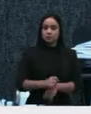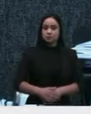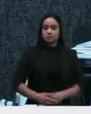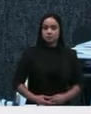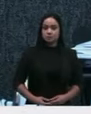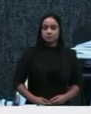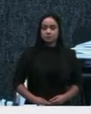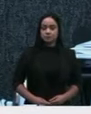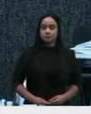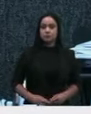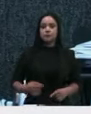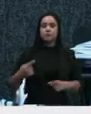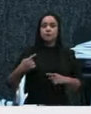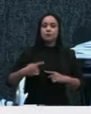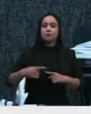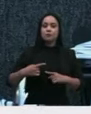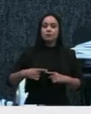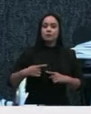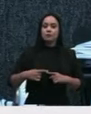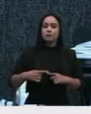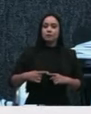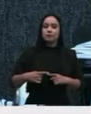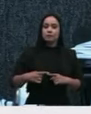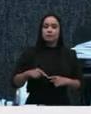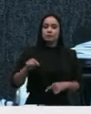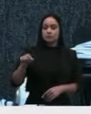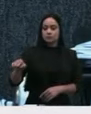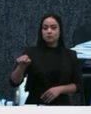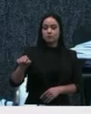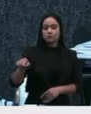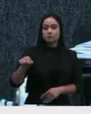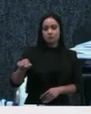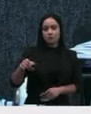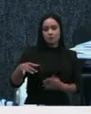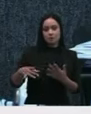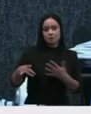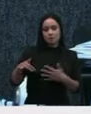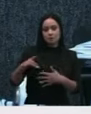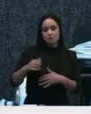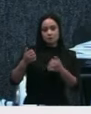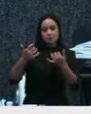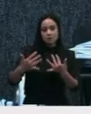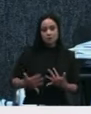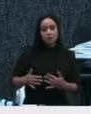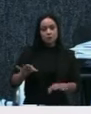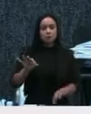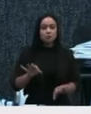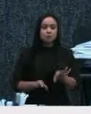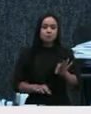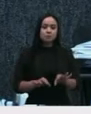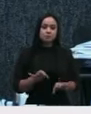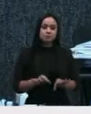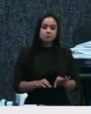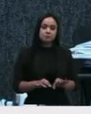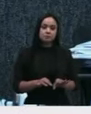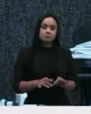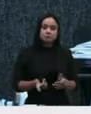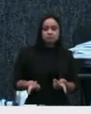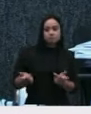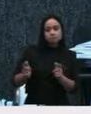suspeição porque esse o elemento que motivou o julgamento